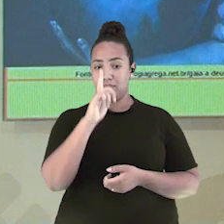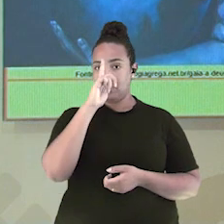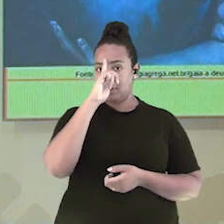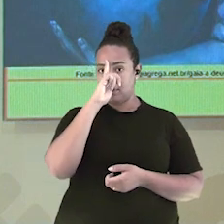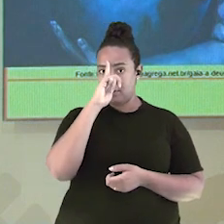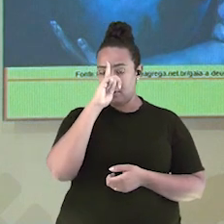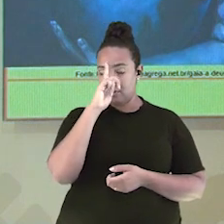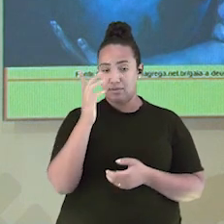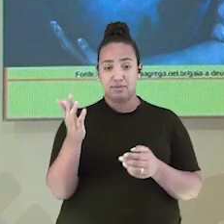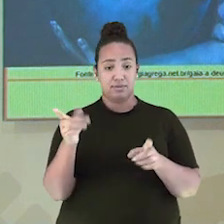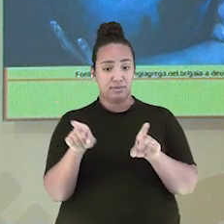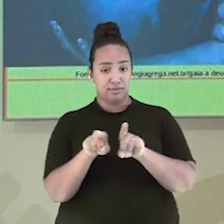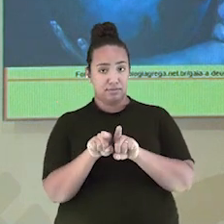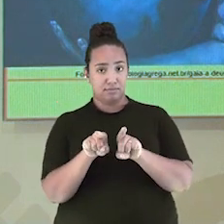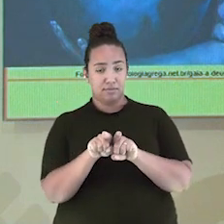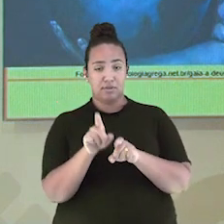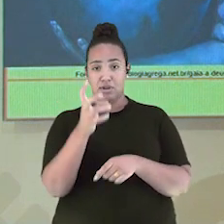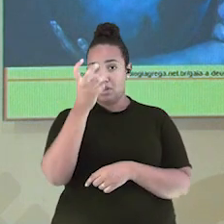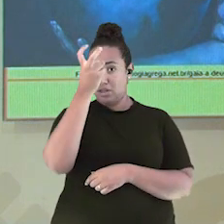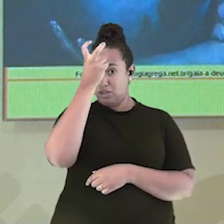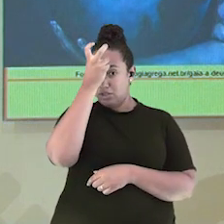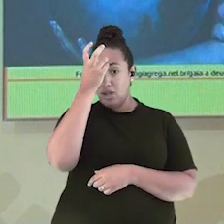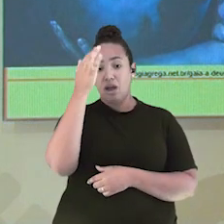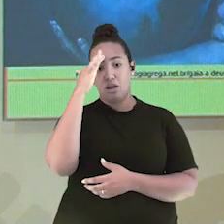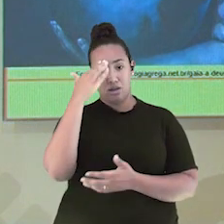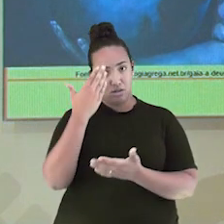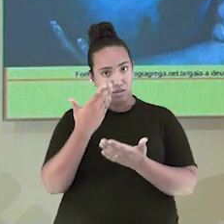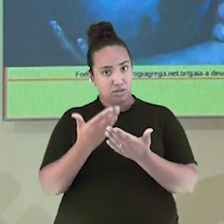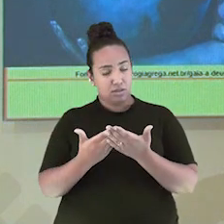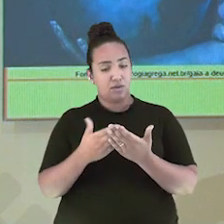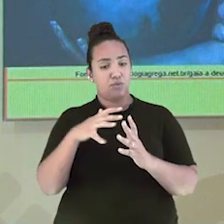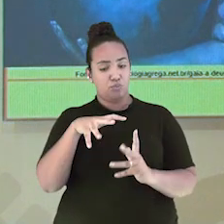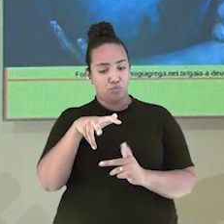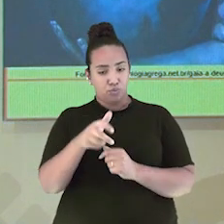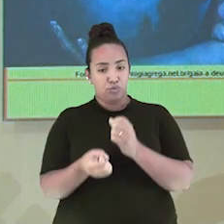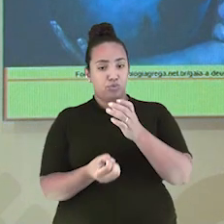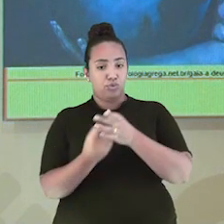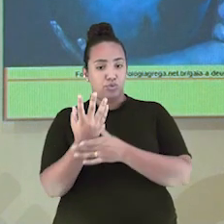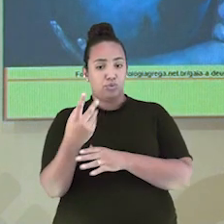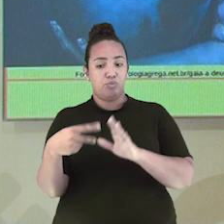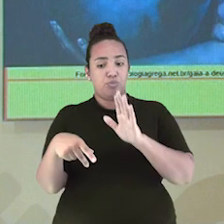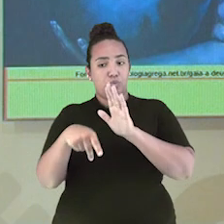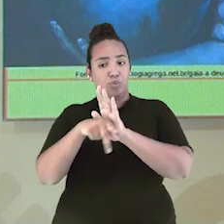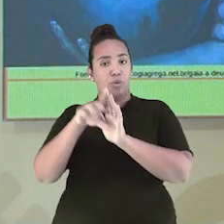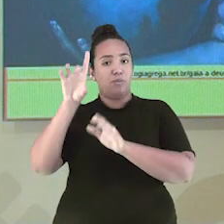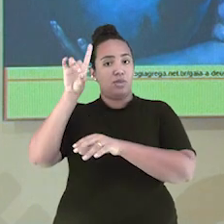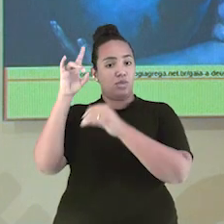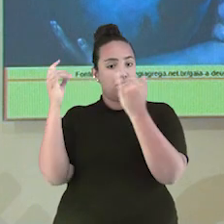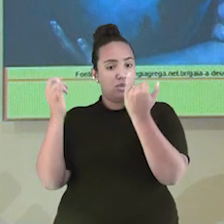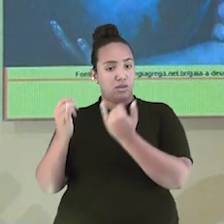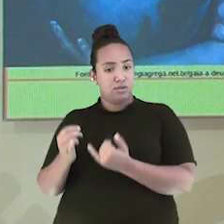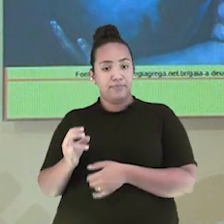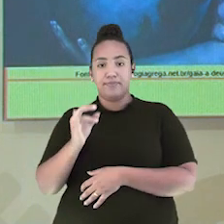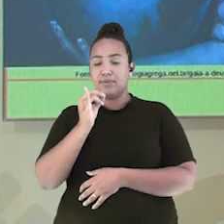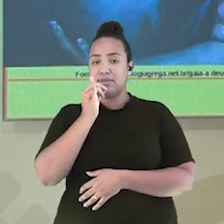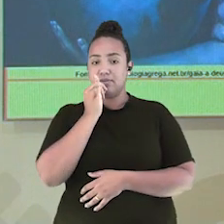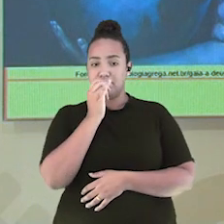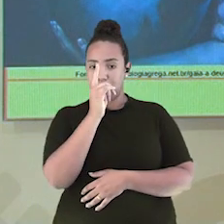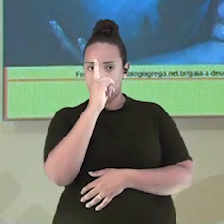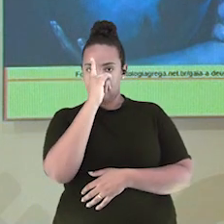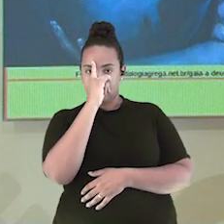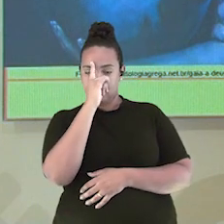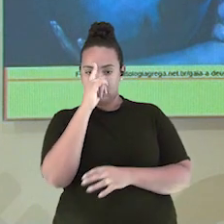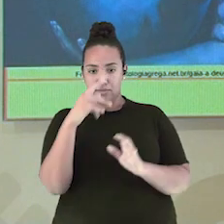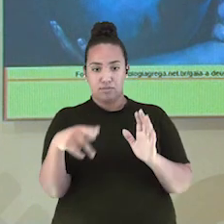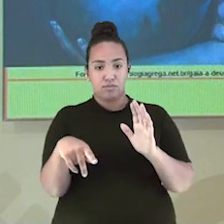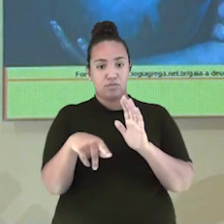Os gregos e os egípcios também acreditavam na criação do mundo a partir de uma divindade. Na mitologia grega, o criacionismo